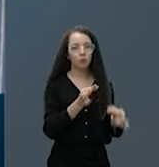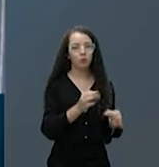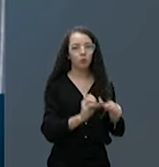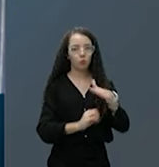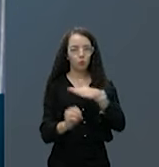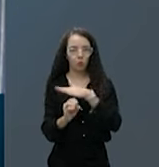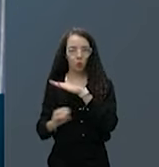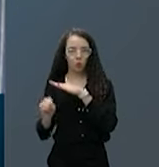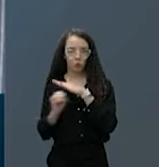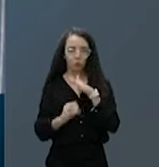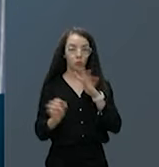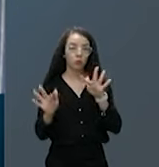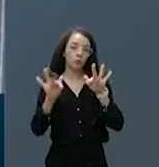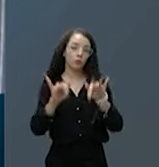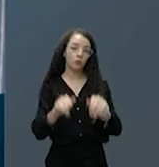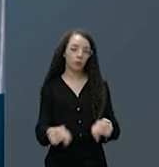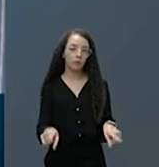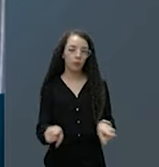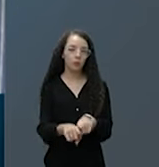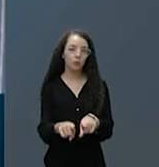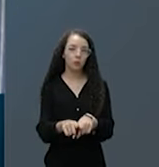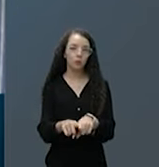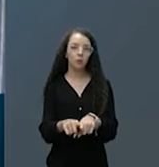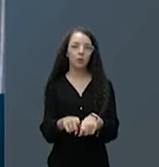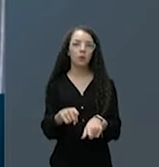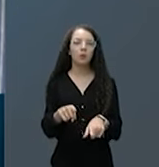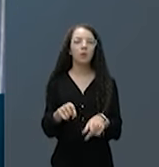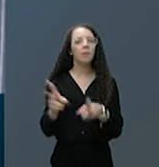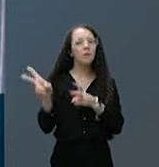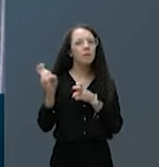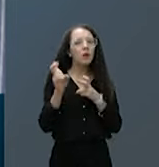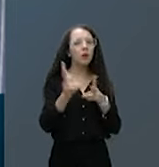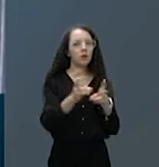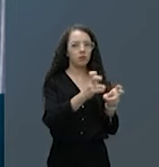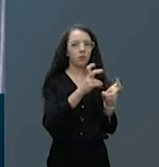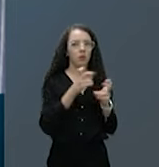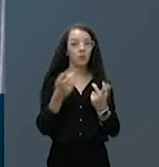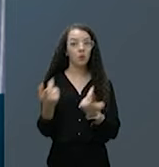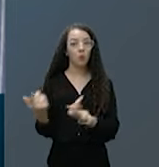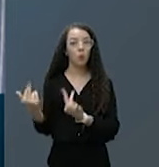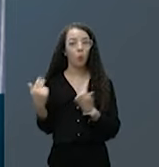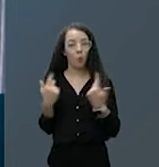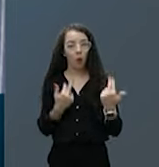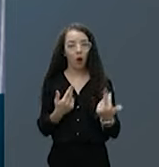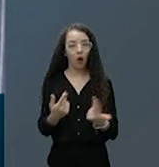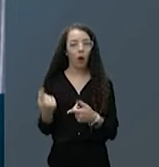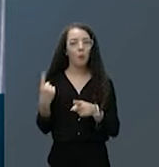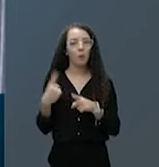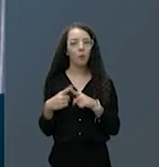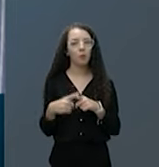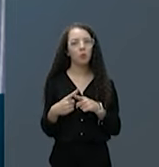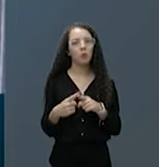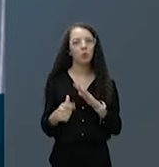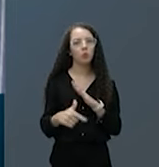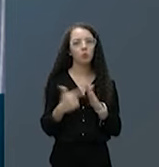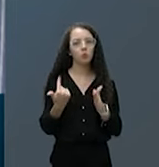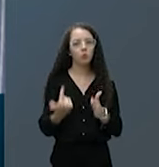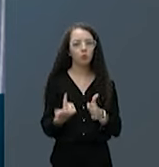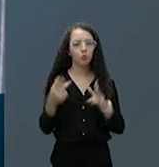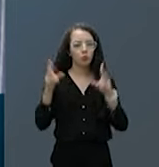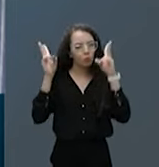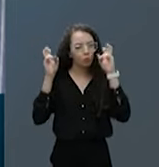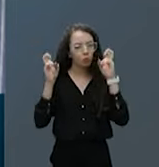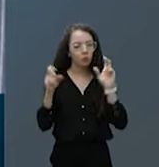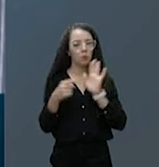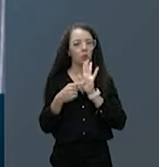anote-se também que, pelas mesmas razões, a segunda questão suscitada pela embargante,